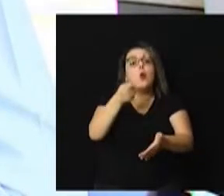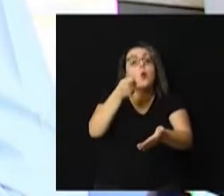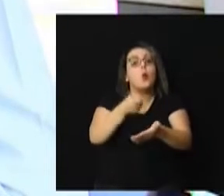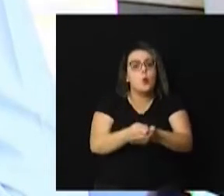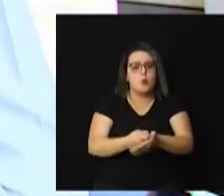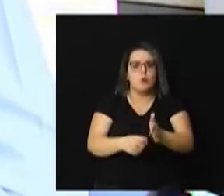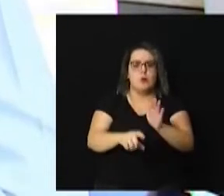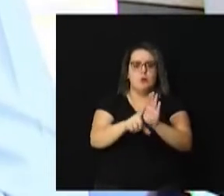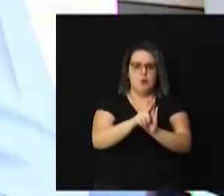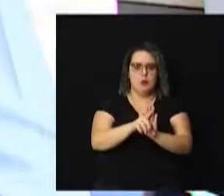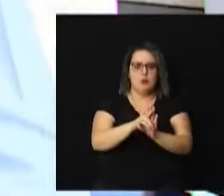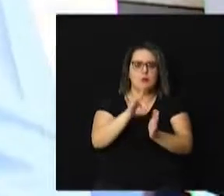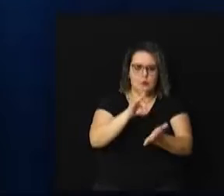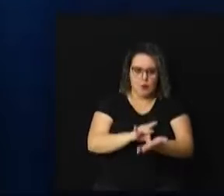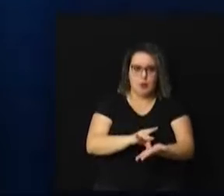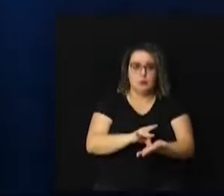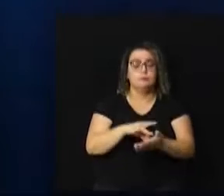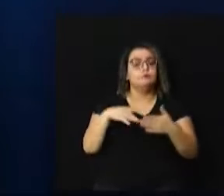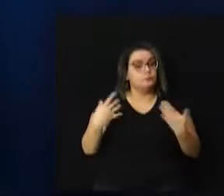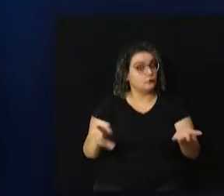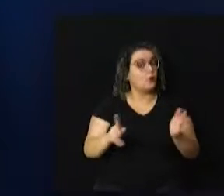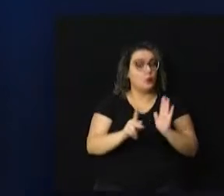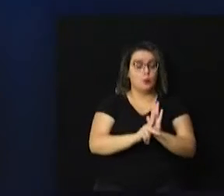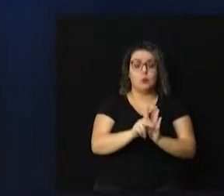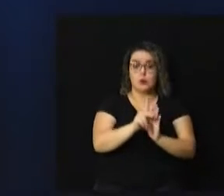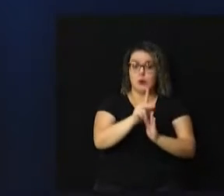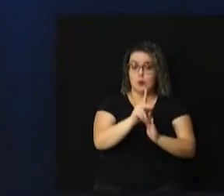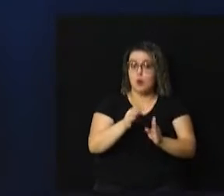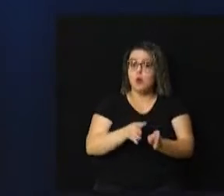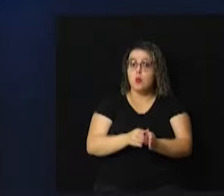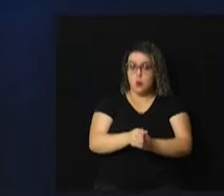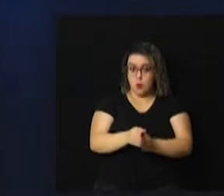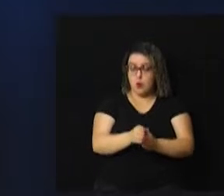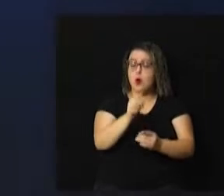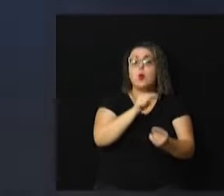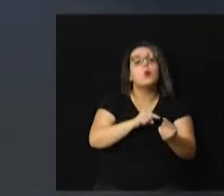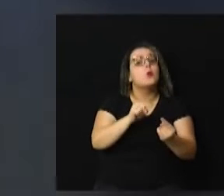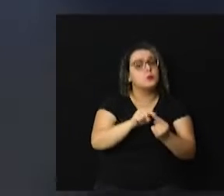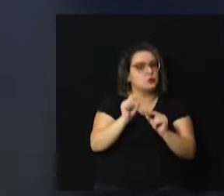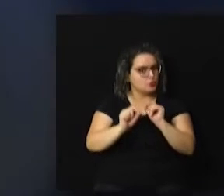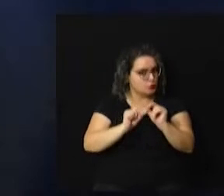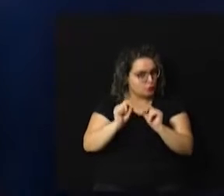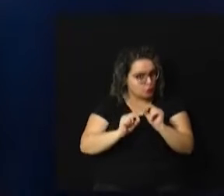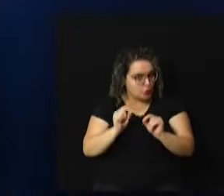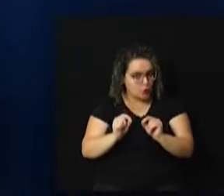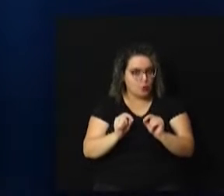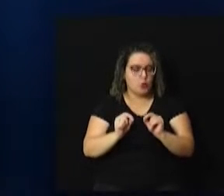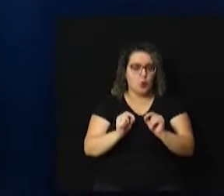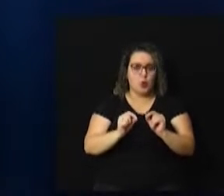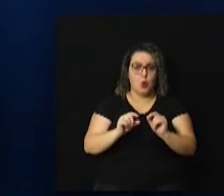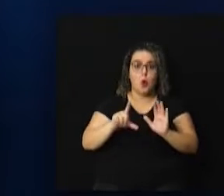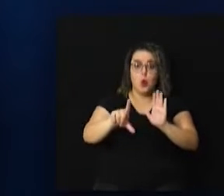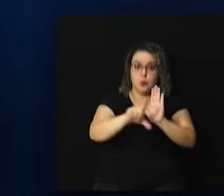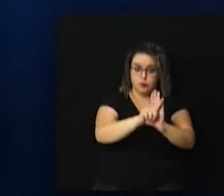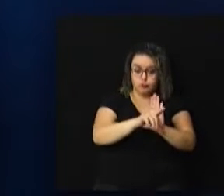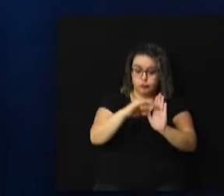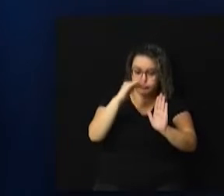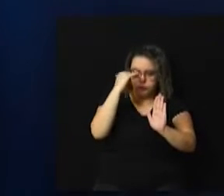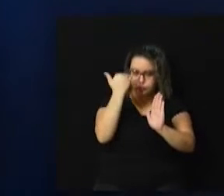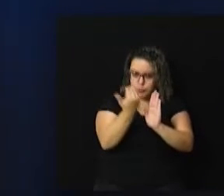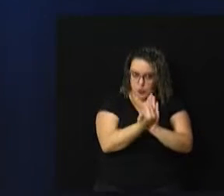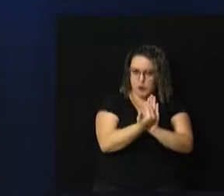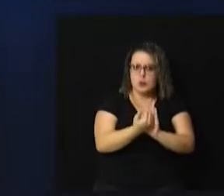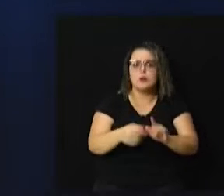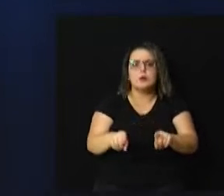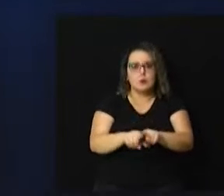se cumpra a lei realmente. De acordo com o projeto, o conselho terá por objetivo dar ordenamento jurídico e